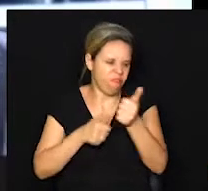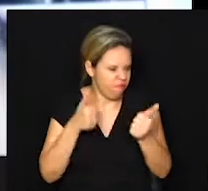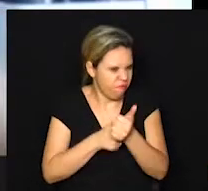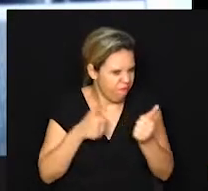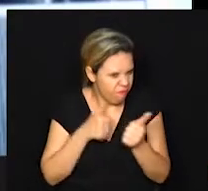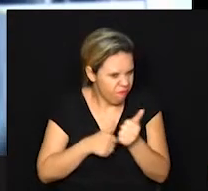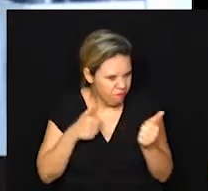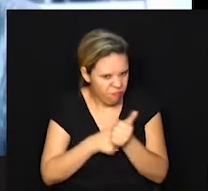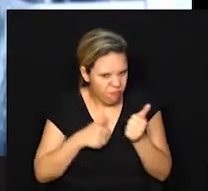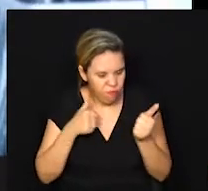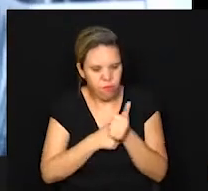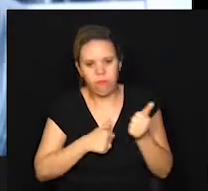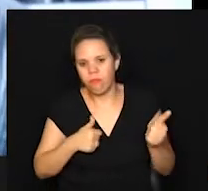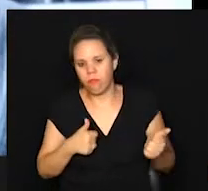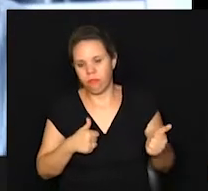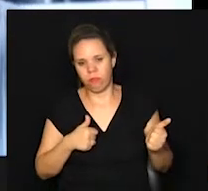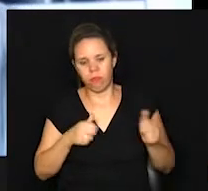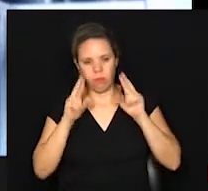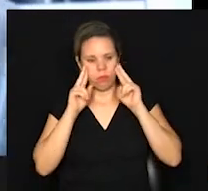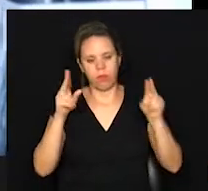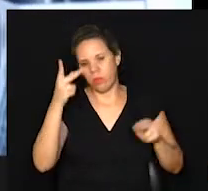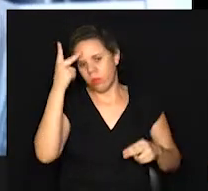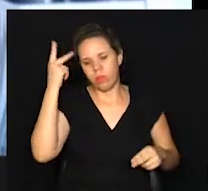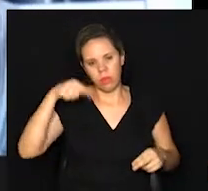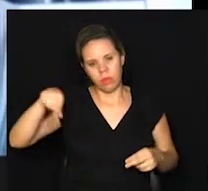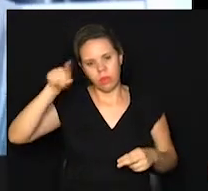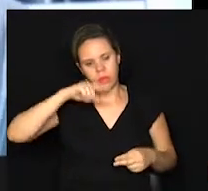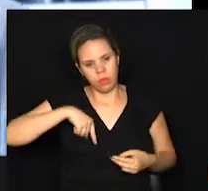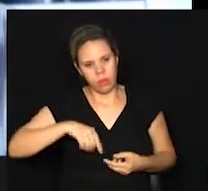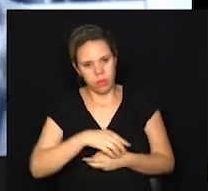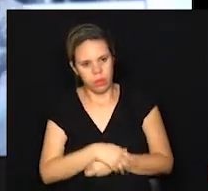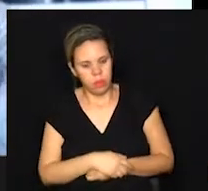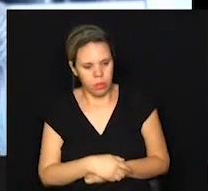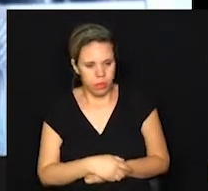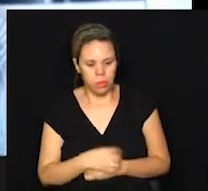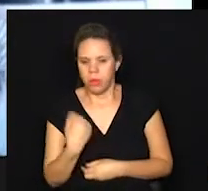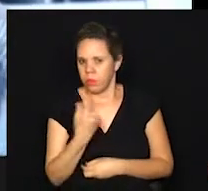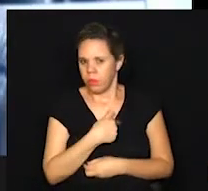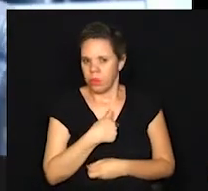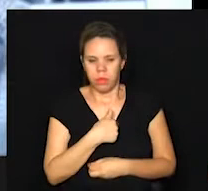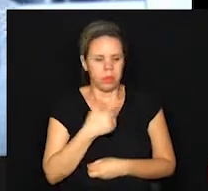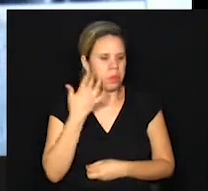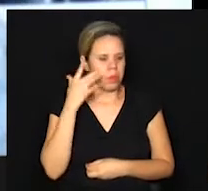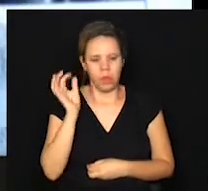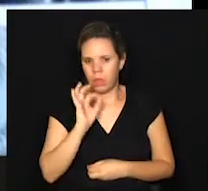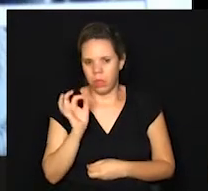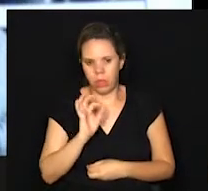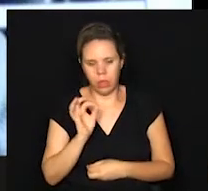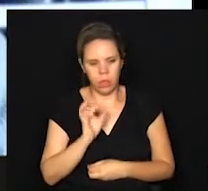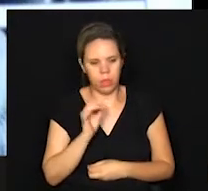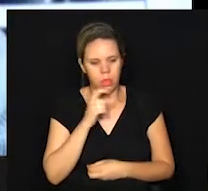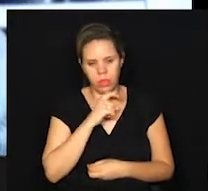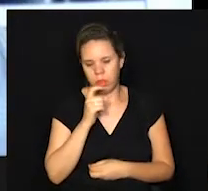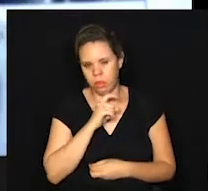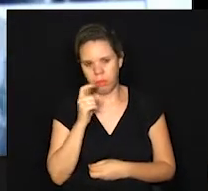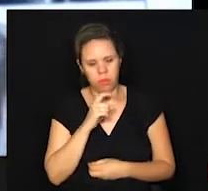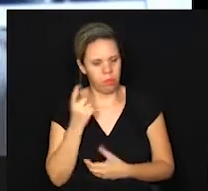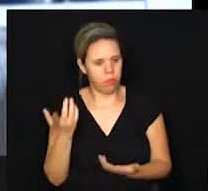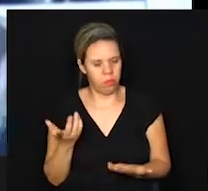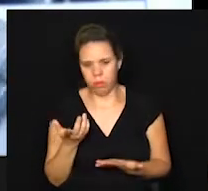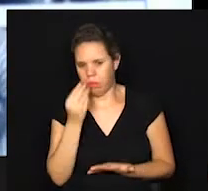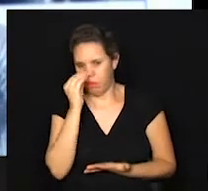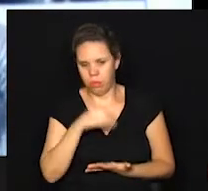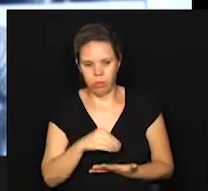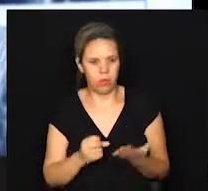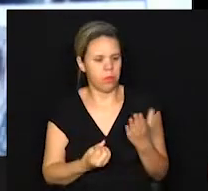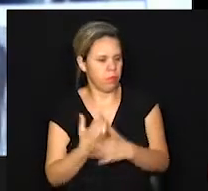para as testemunhas, né? Ou seja, a gente jamais, eles sabem disso, que a gente jamais ia mentir no que aconteceu, para